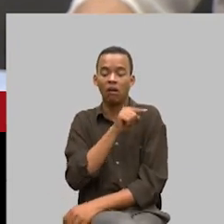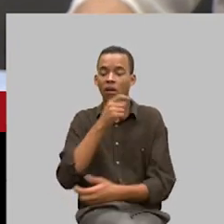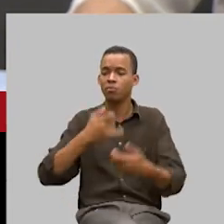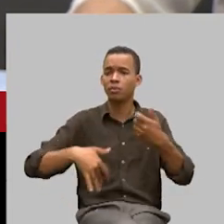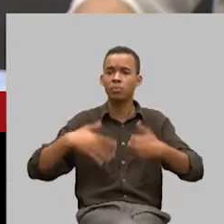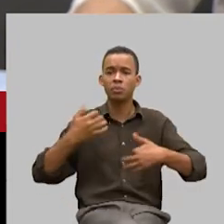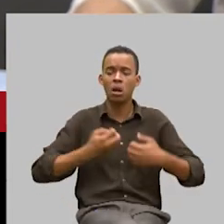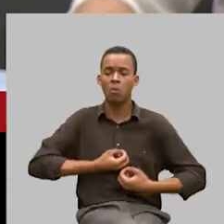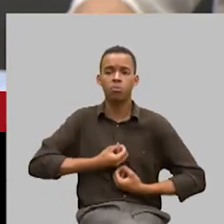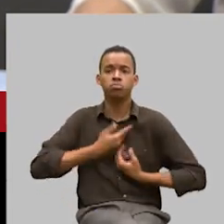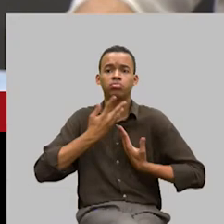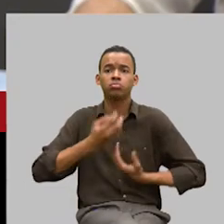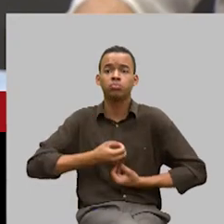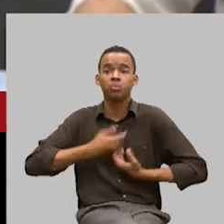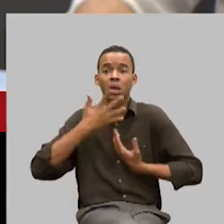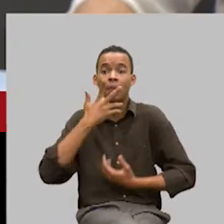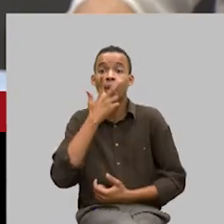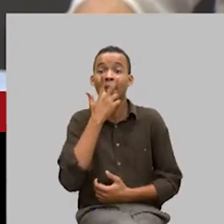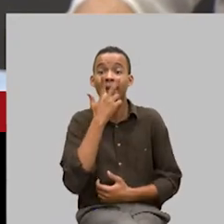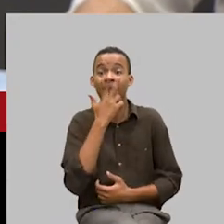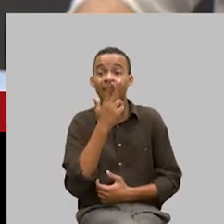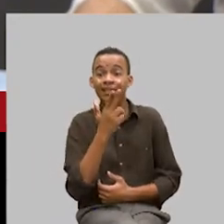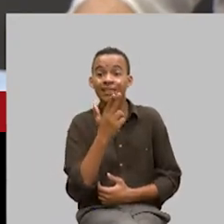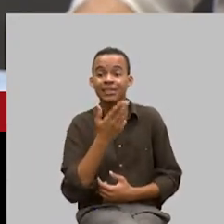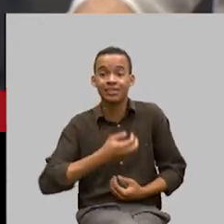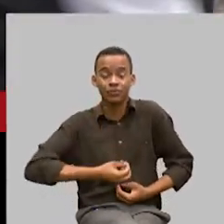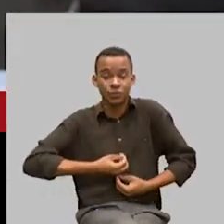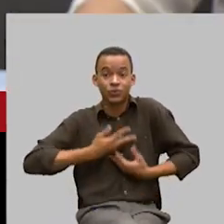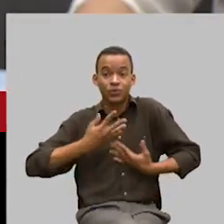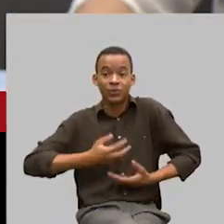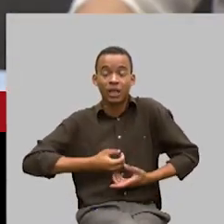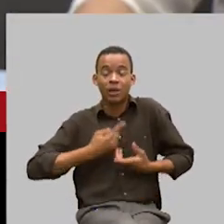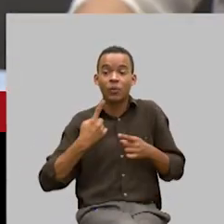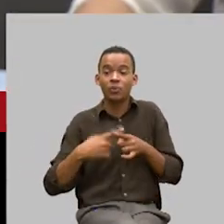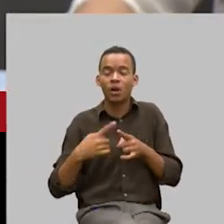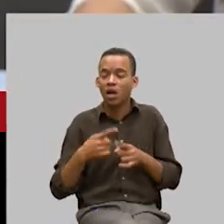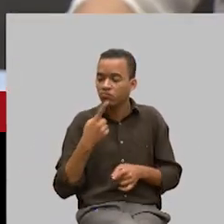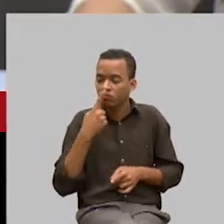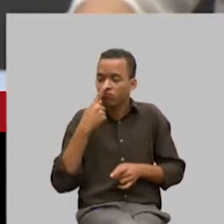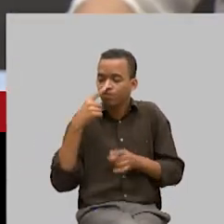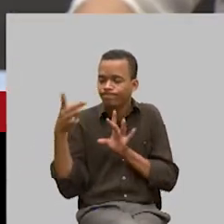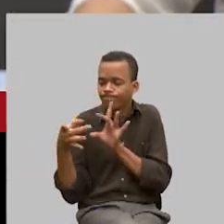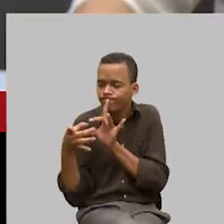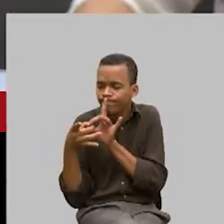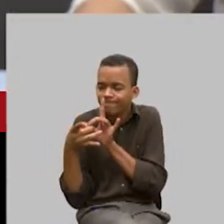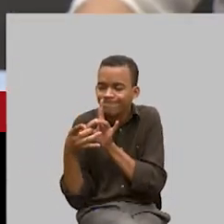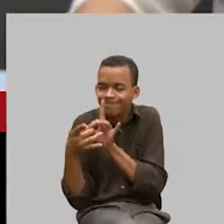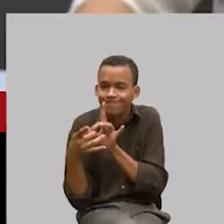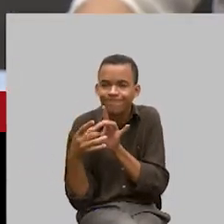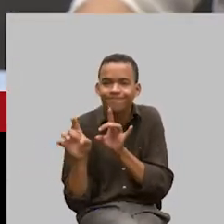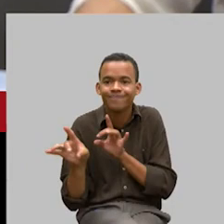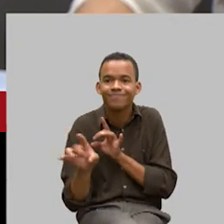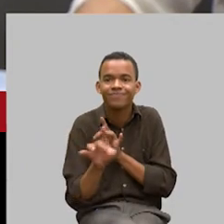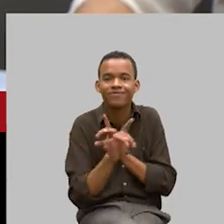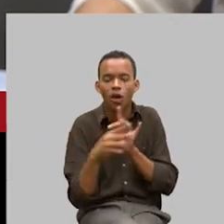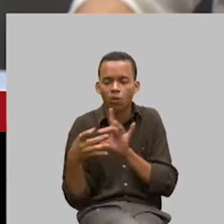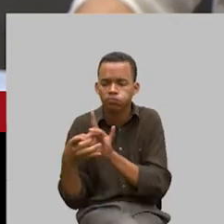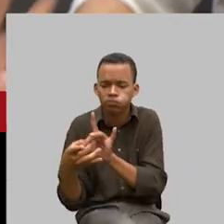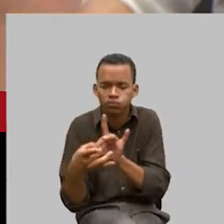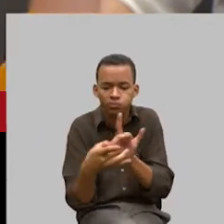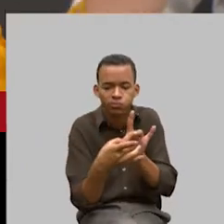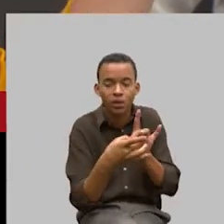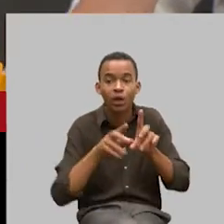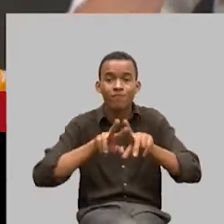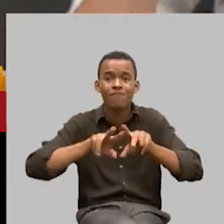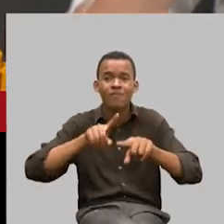como um poema quem realmente tem uma ligação profunda com cada elemento que tava representado ali e era uma riqueza de elementos eu